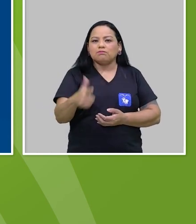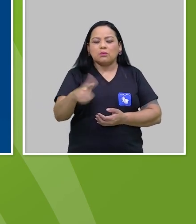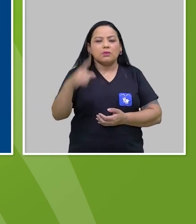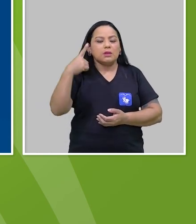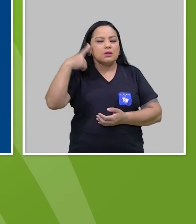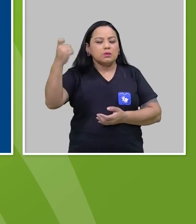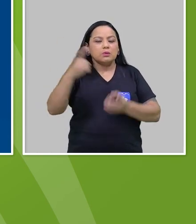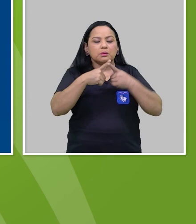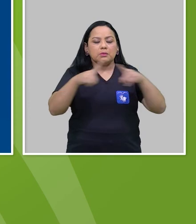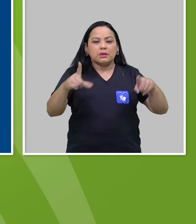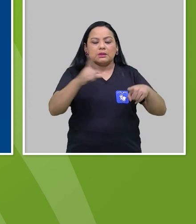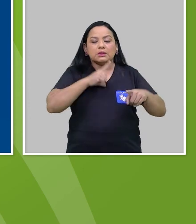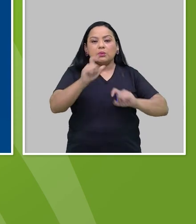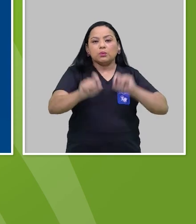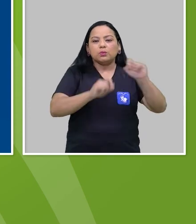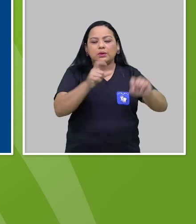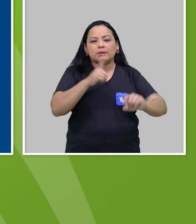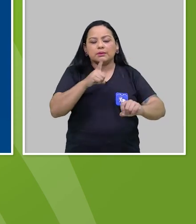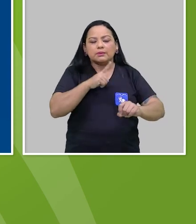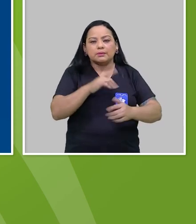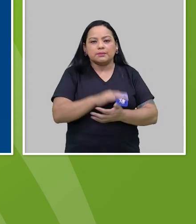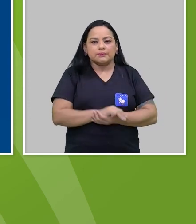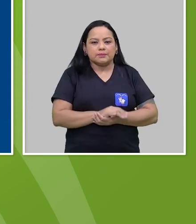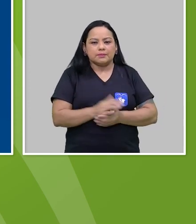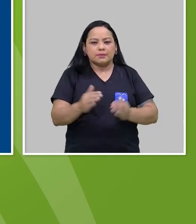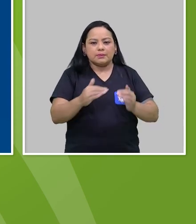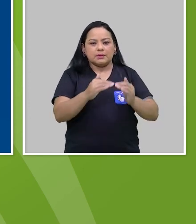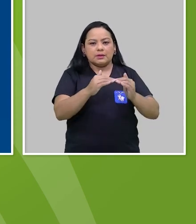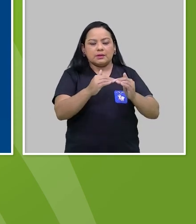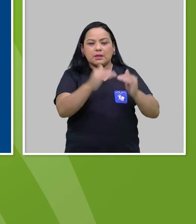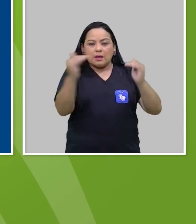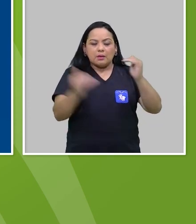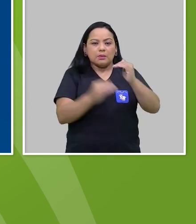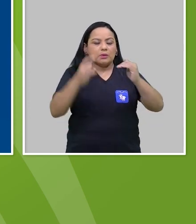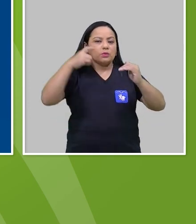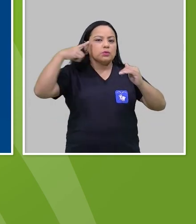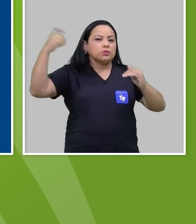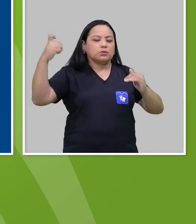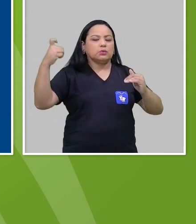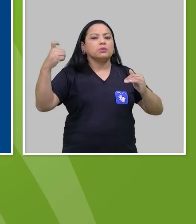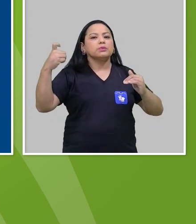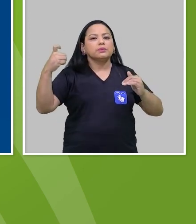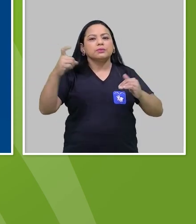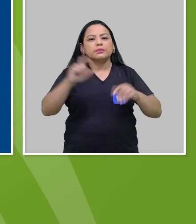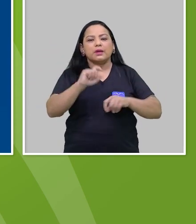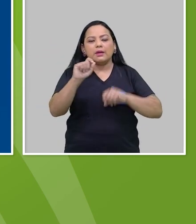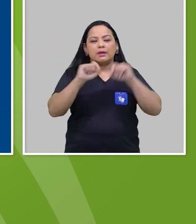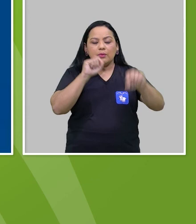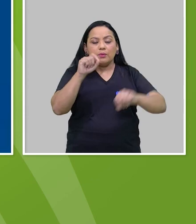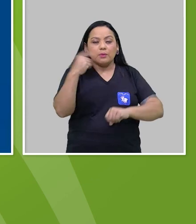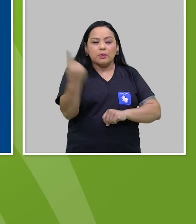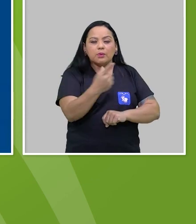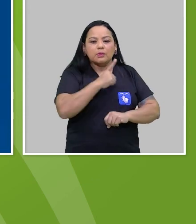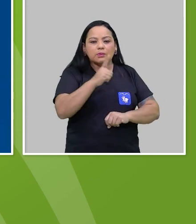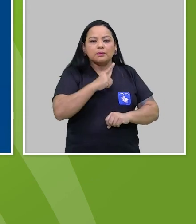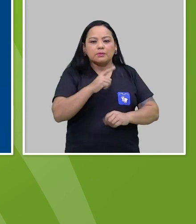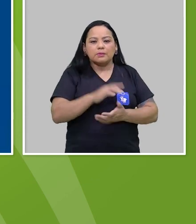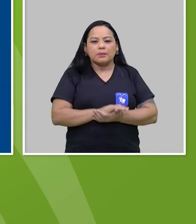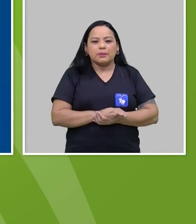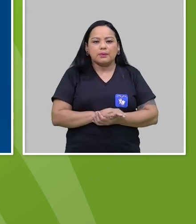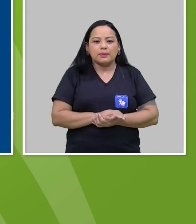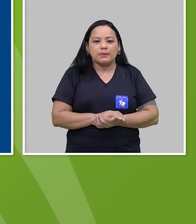vou ter o quê? Gente, abaixo do som, eu tenho